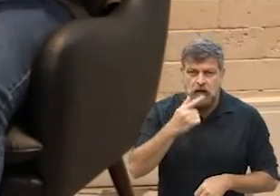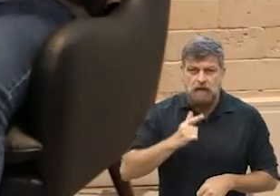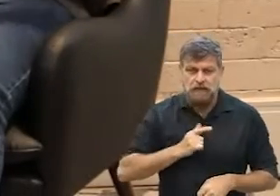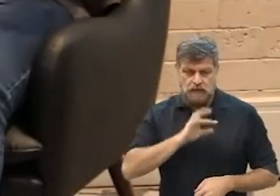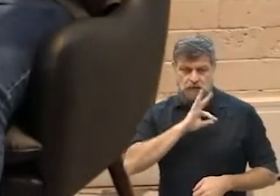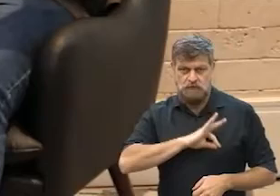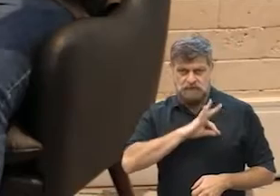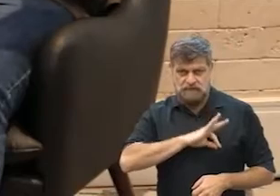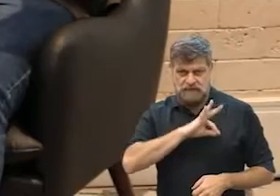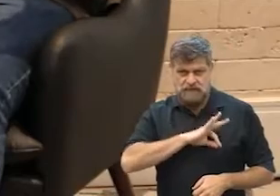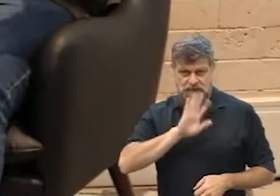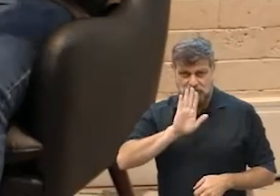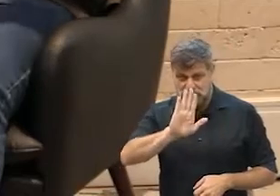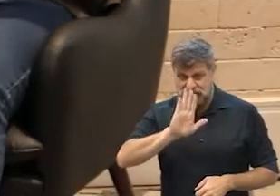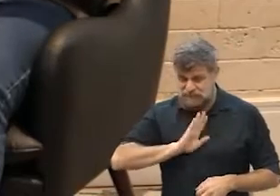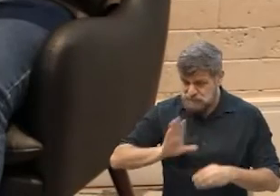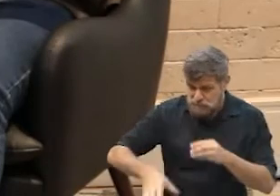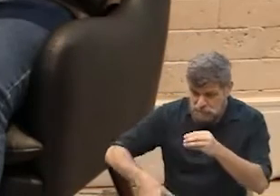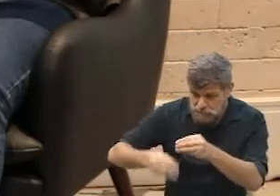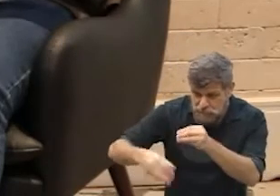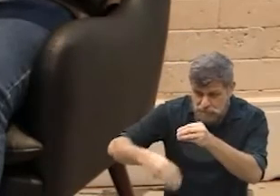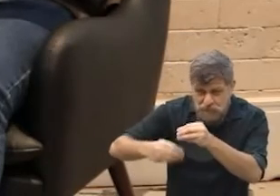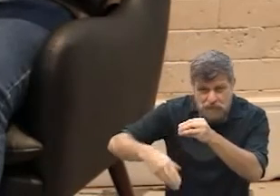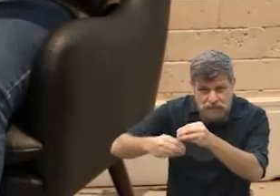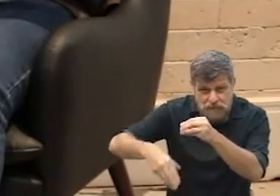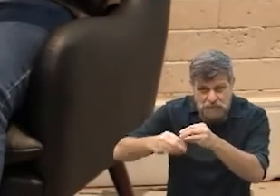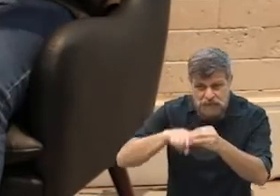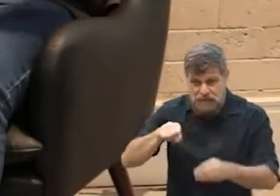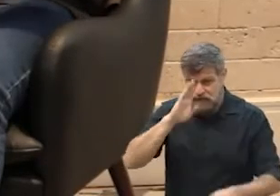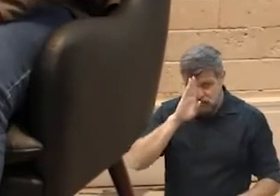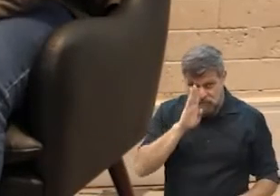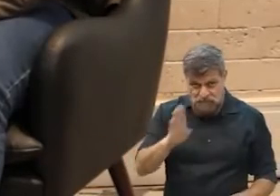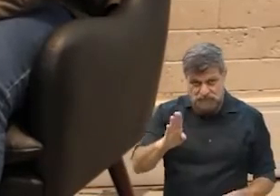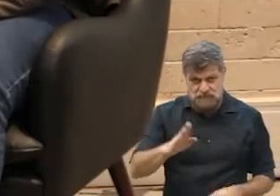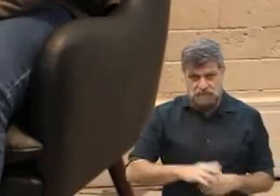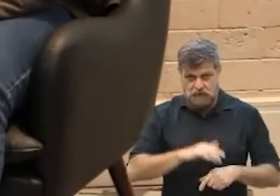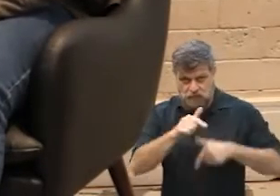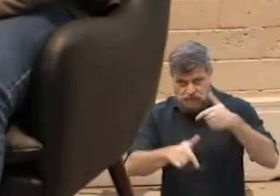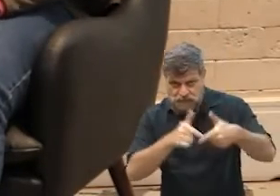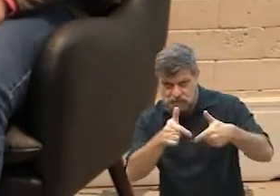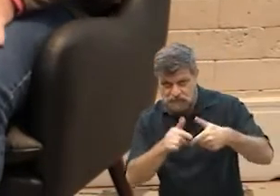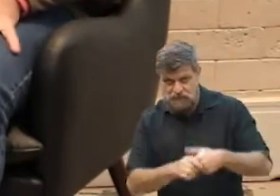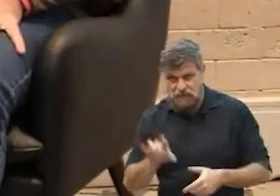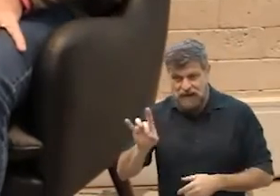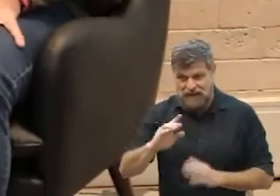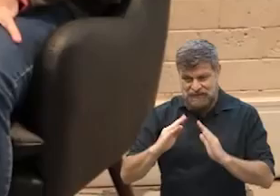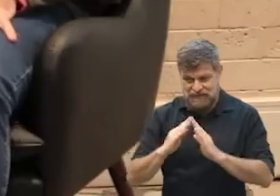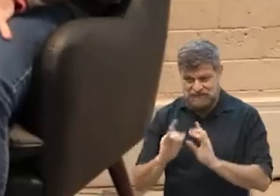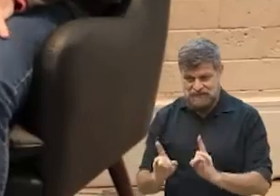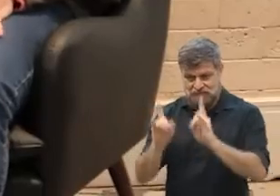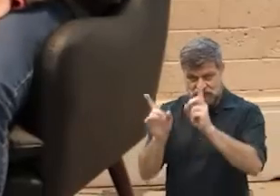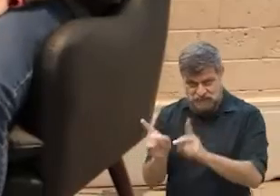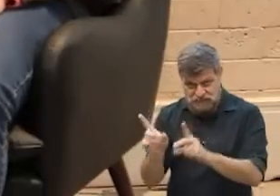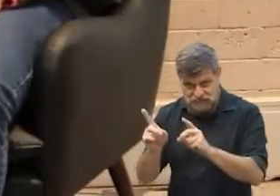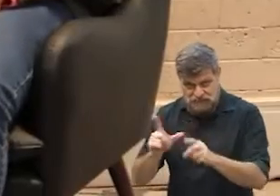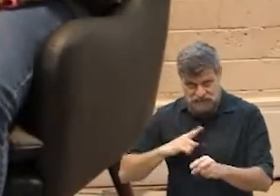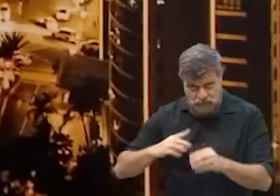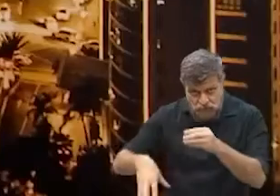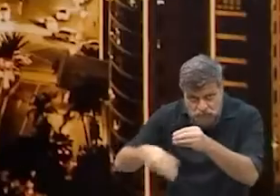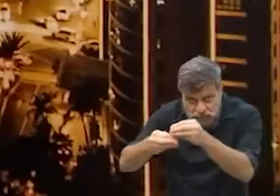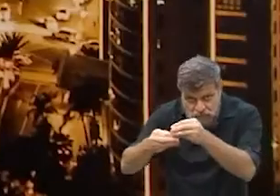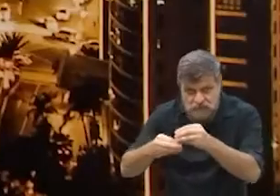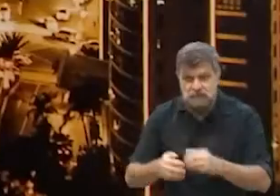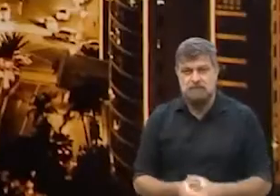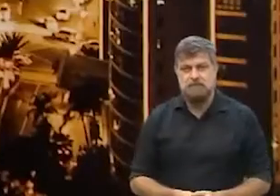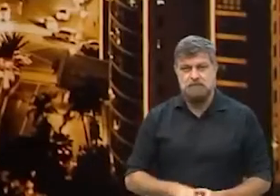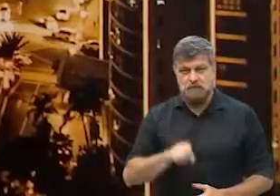fixo, mas o grosso mesmo é a comissão no trabalho de corretor, né? Sim. O primeiro